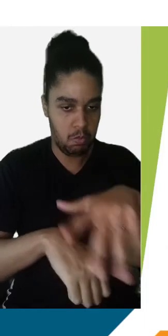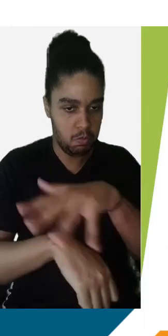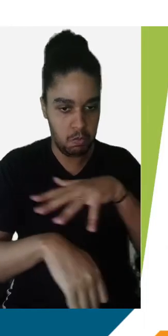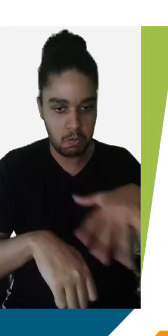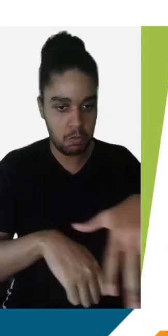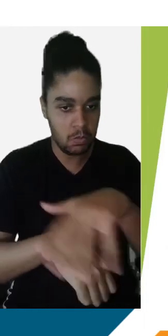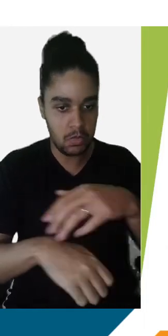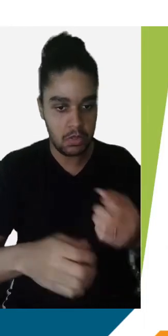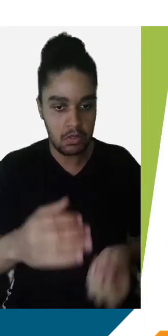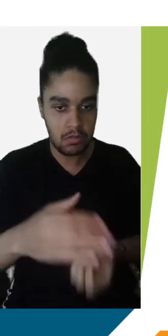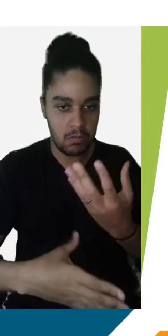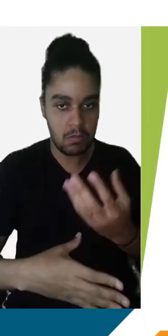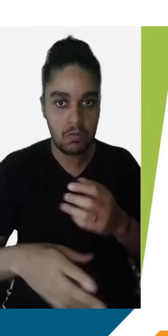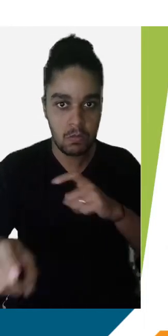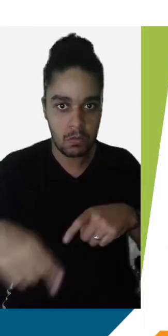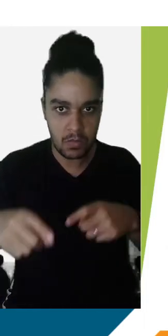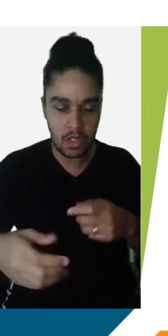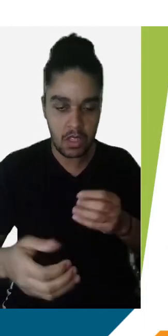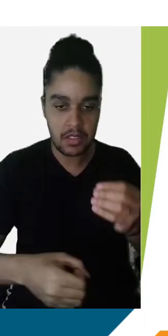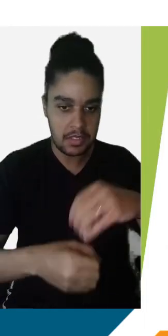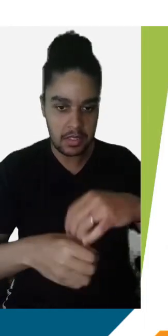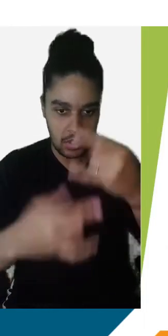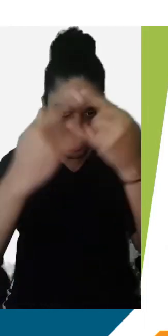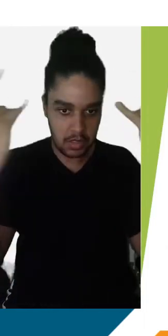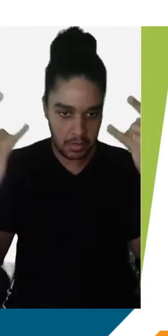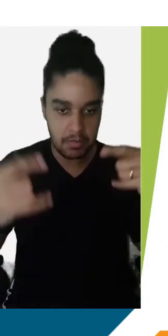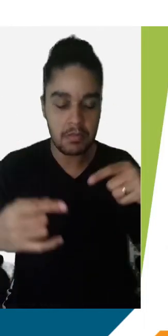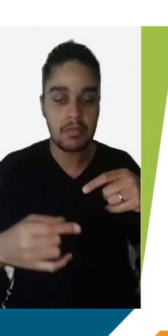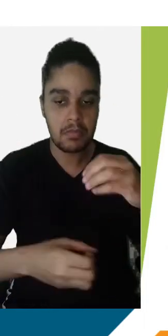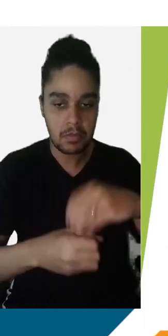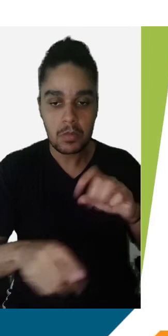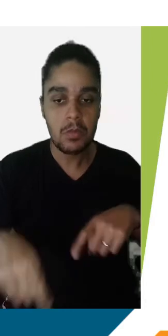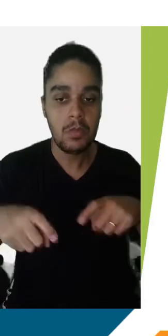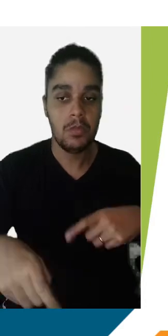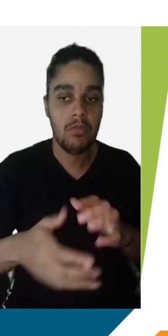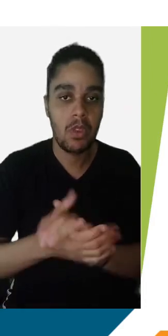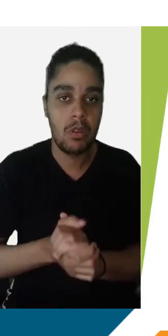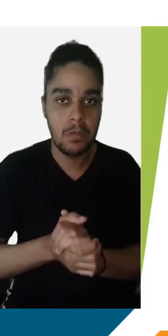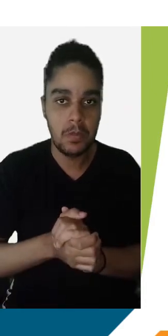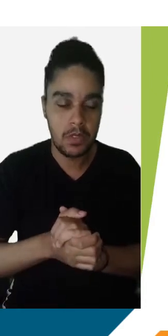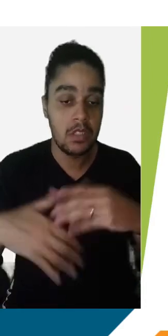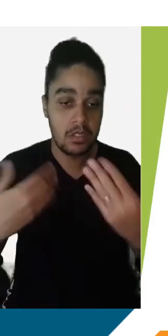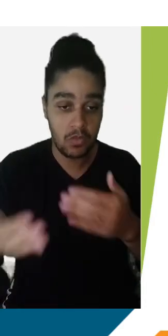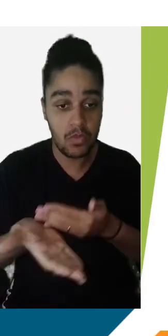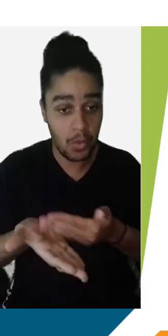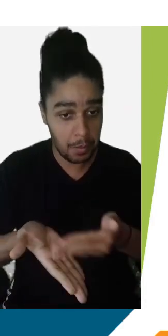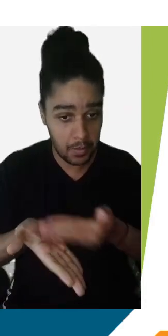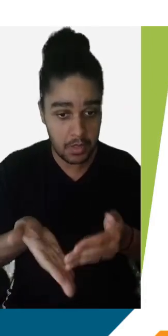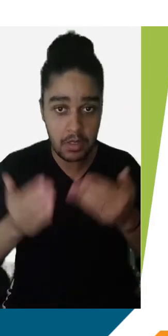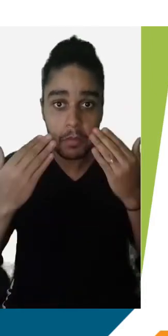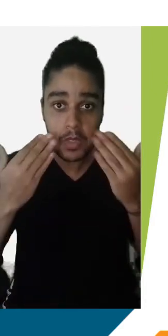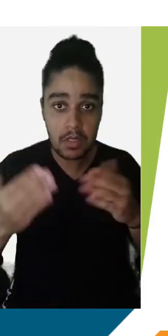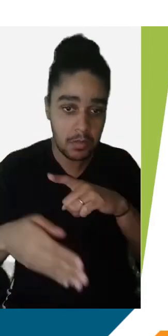produção agrícola, a entrada do capitalismo de maneira mais intensa aí no campo. Tudo bem, pessoal? Então, vamos começar